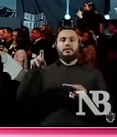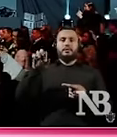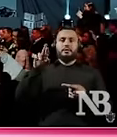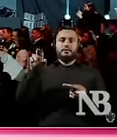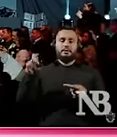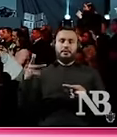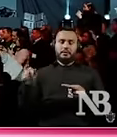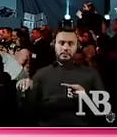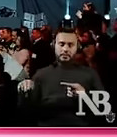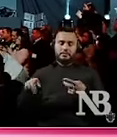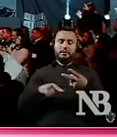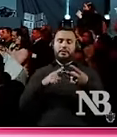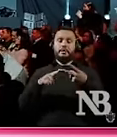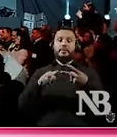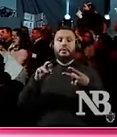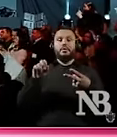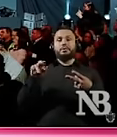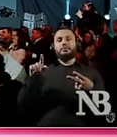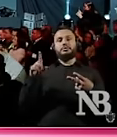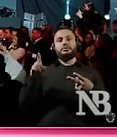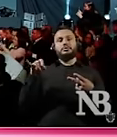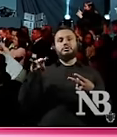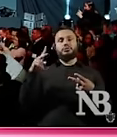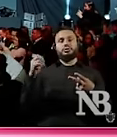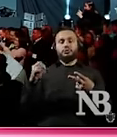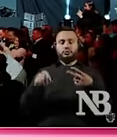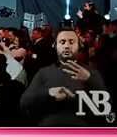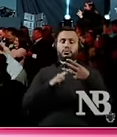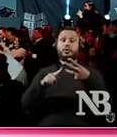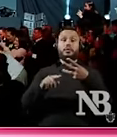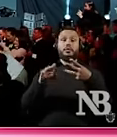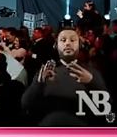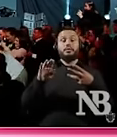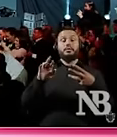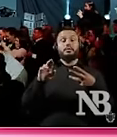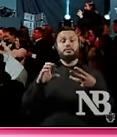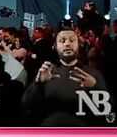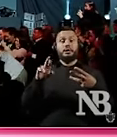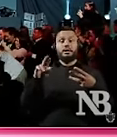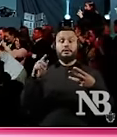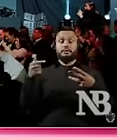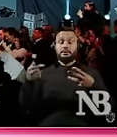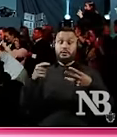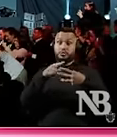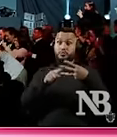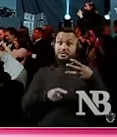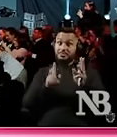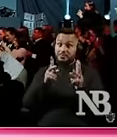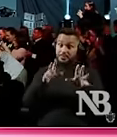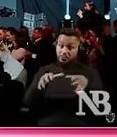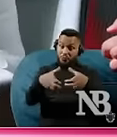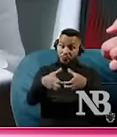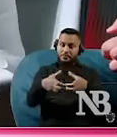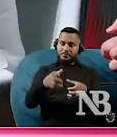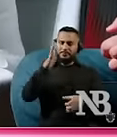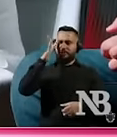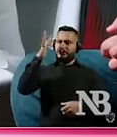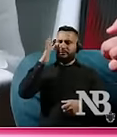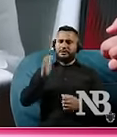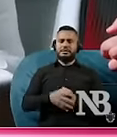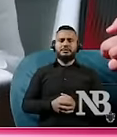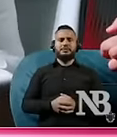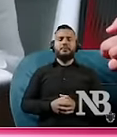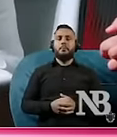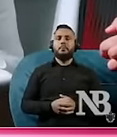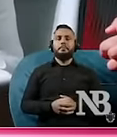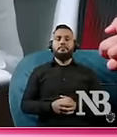no Arsenal, né? Ou seja, pequenas mudanças fizeram tudo mudar. Talvez o Ronaldinho Gaúcho não